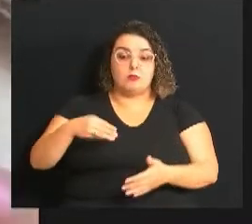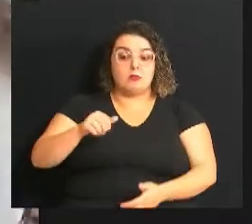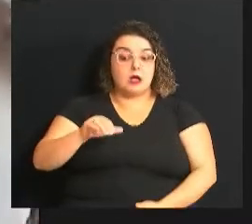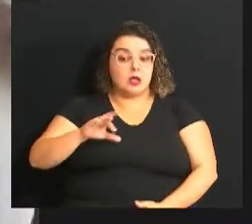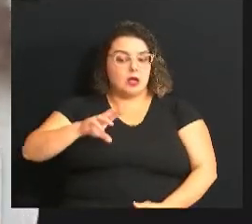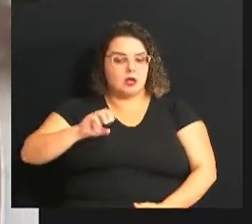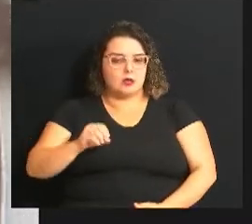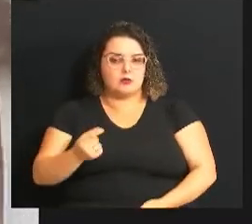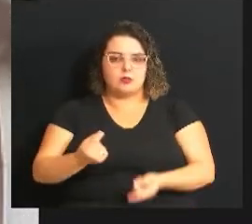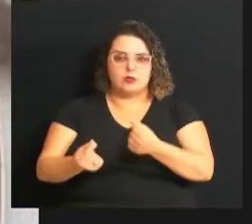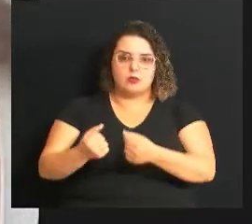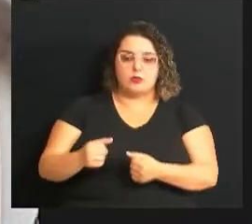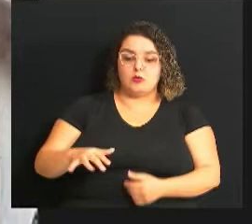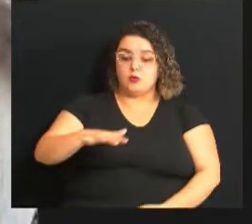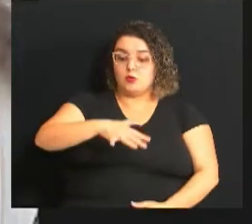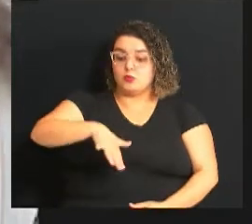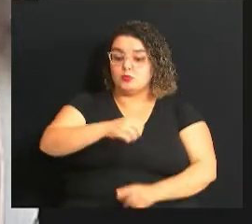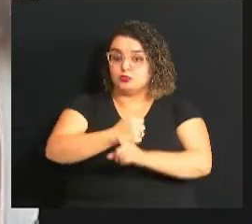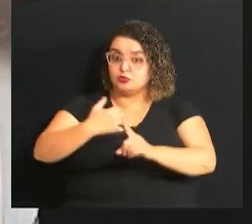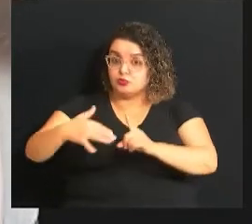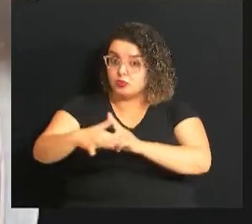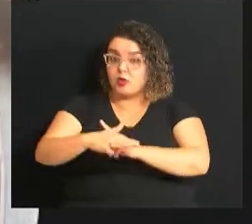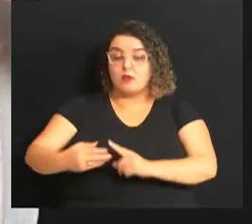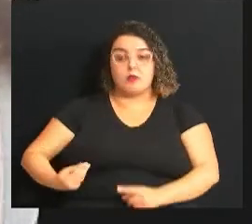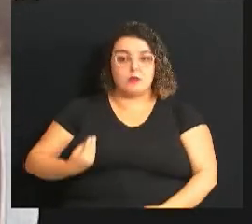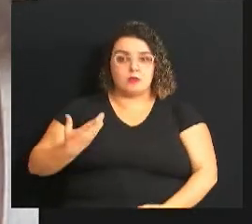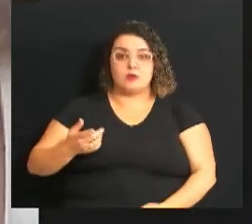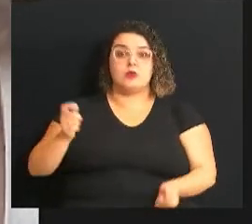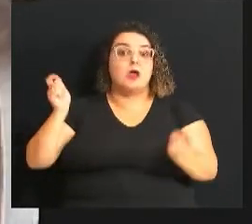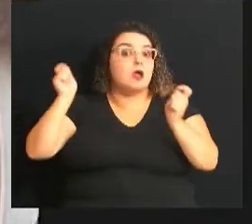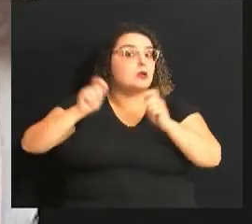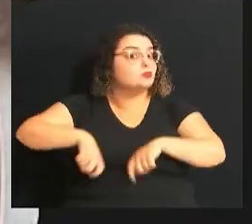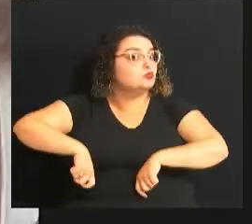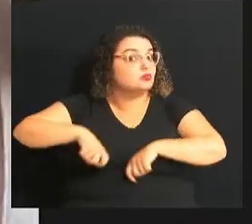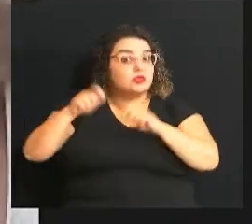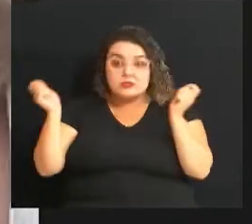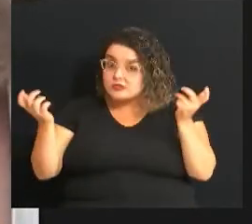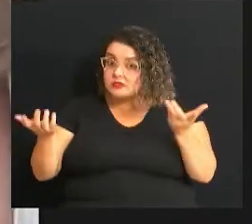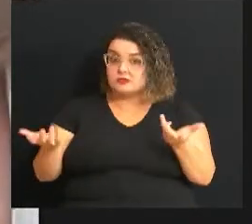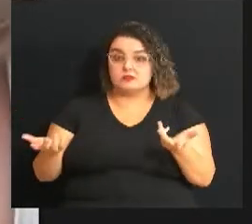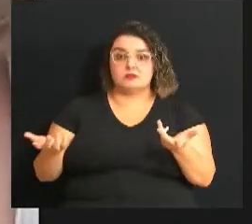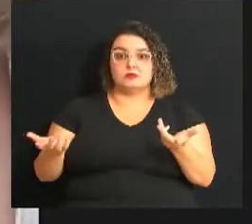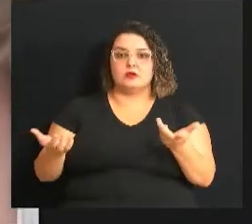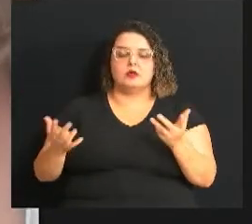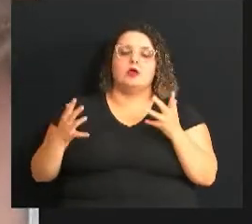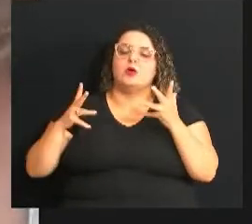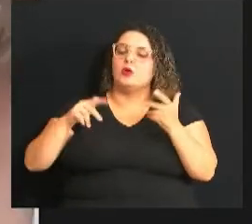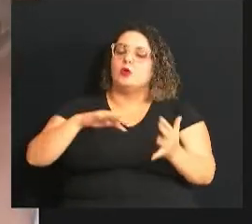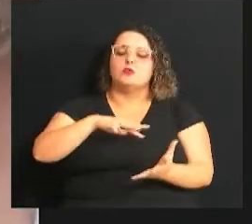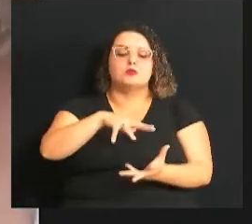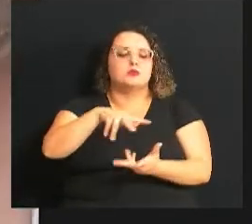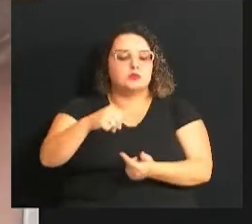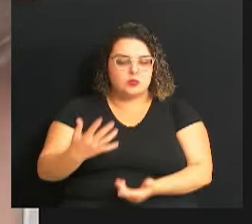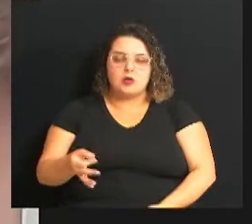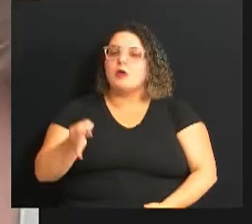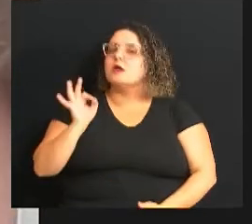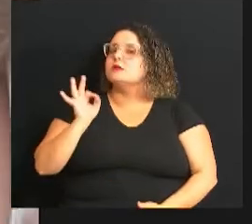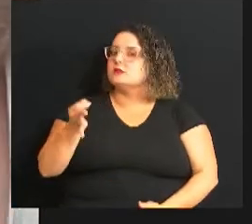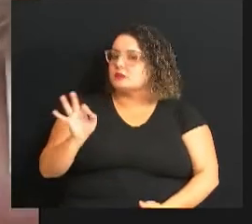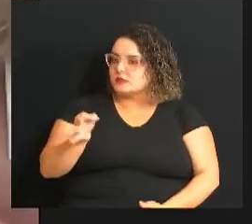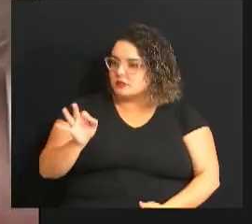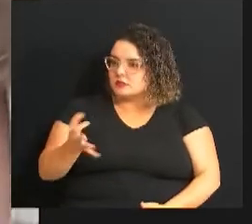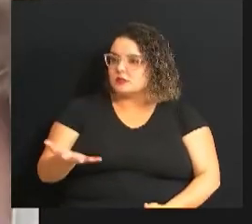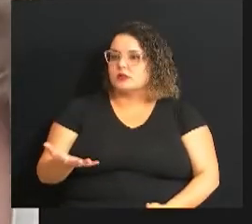cenário social em que se vive hoje, isso é impossível. Então, isso é uma tendência mundial. E eu tenho certeza que as